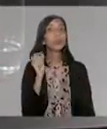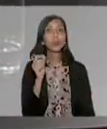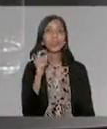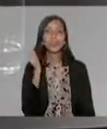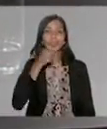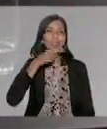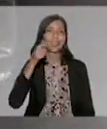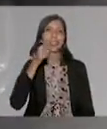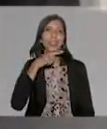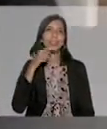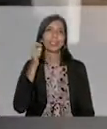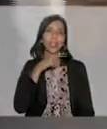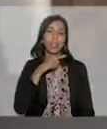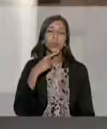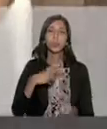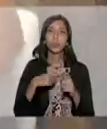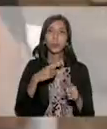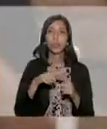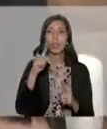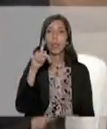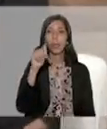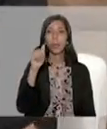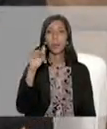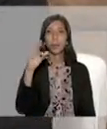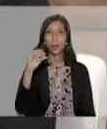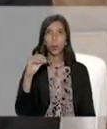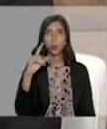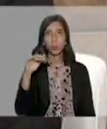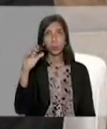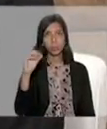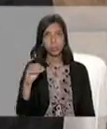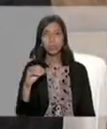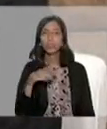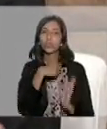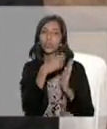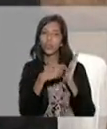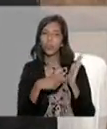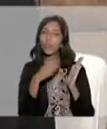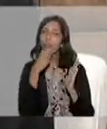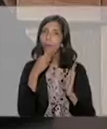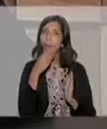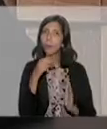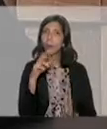coisa do humor, né? Porque o Paulo Cursino, que eu já falei, estava escrevendo para o